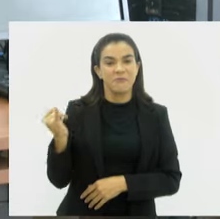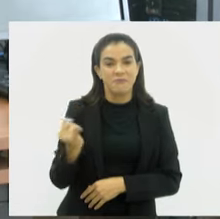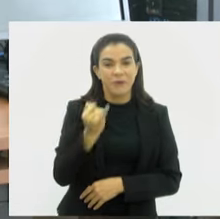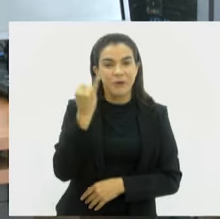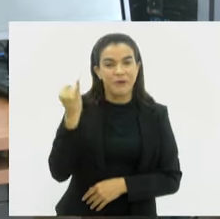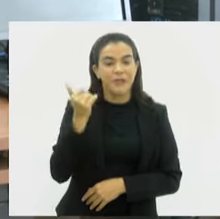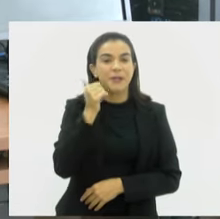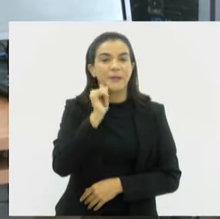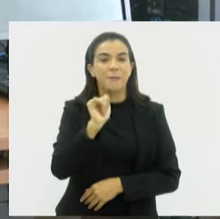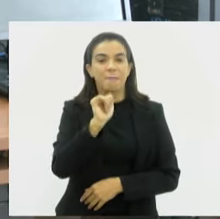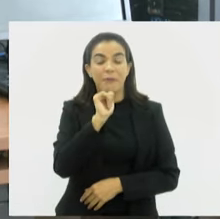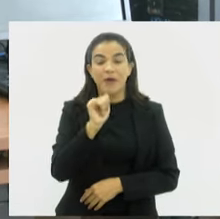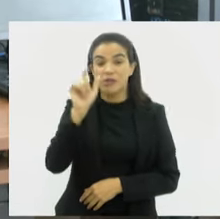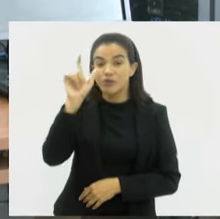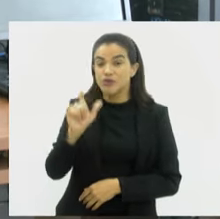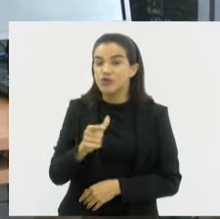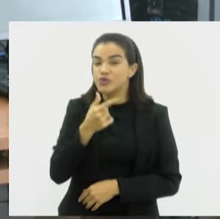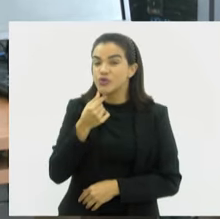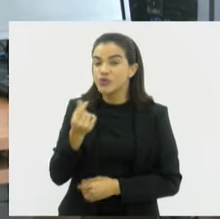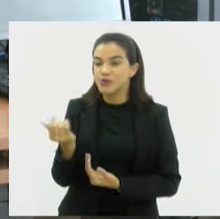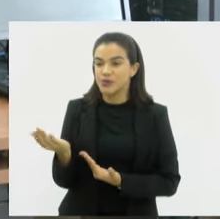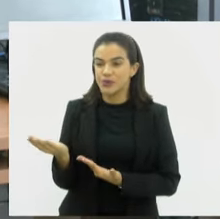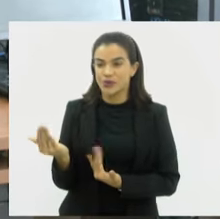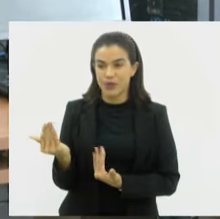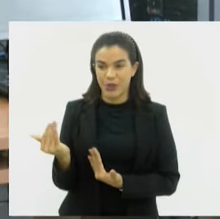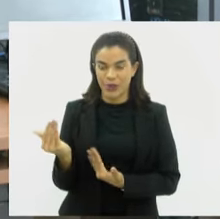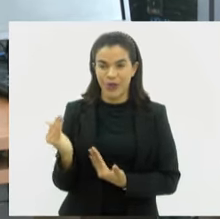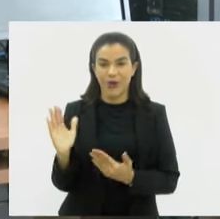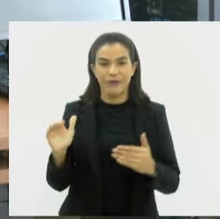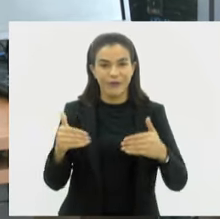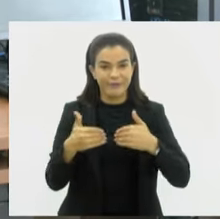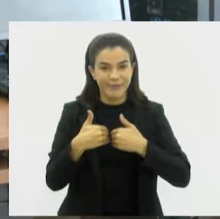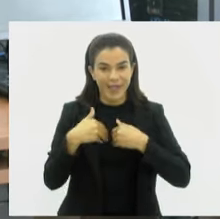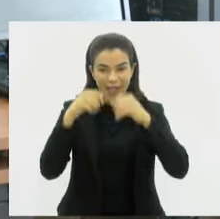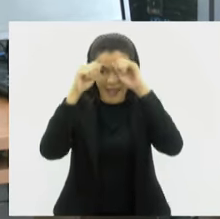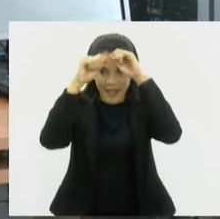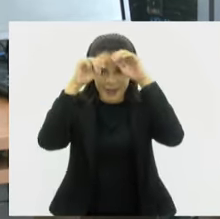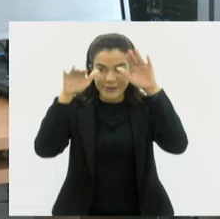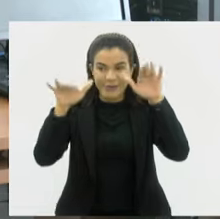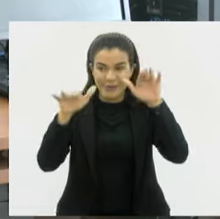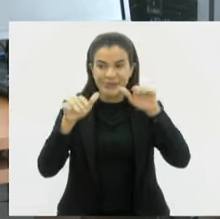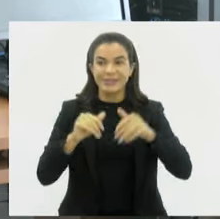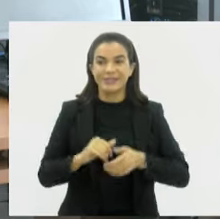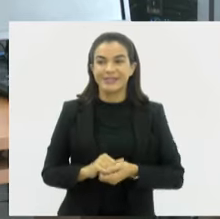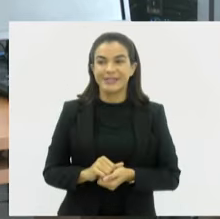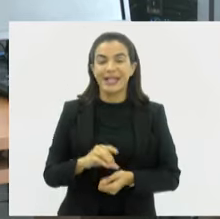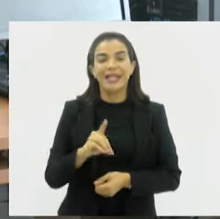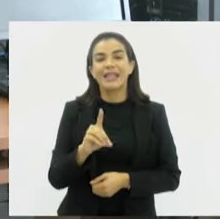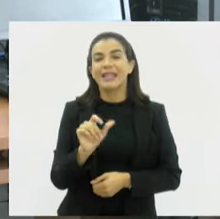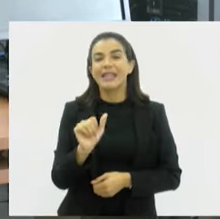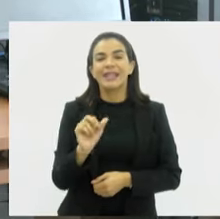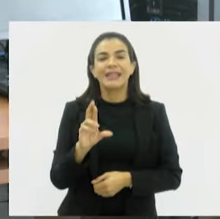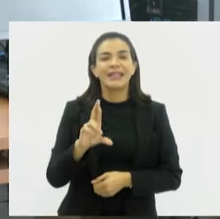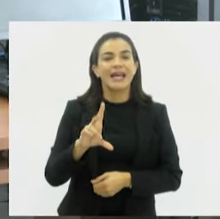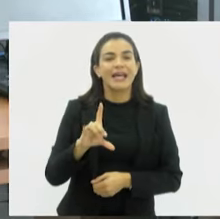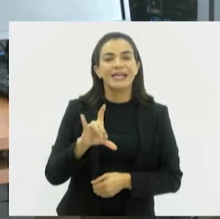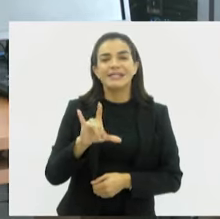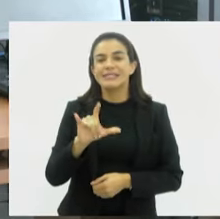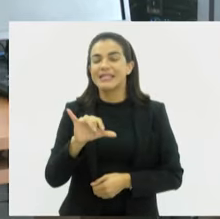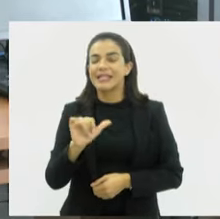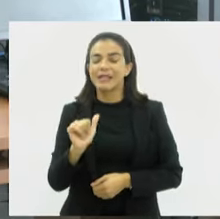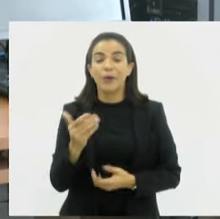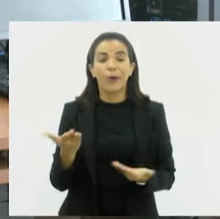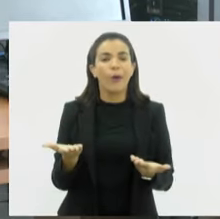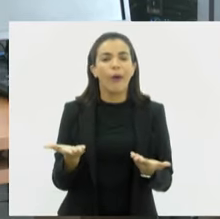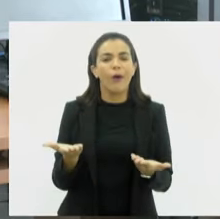mãe de um jovem com espectro autista. Eu queria saber de você aí, Darcília. Quais são as ações que devem